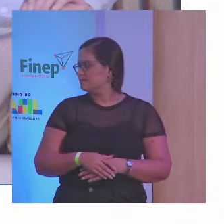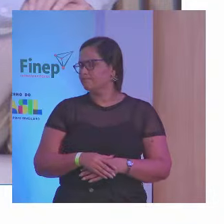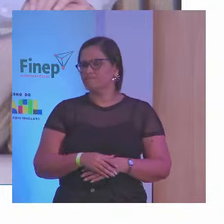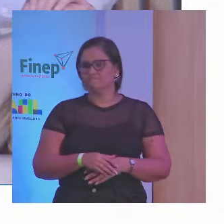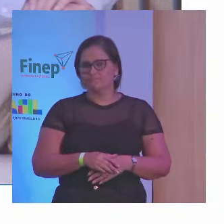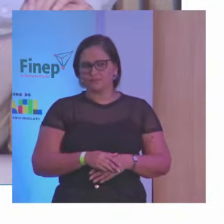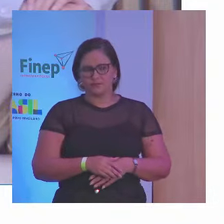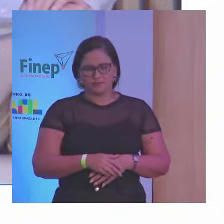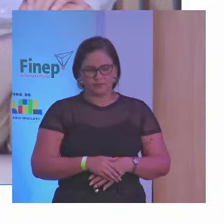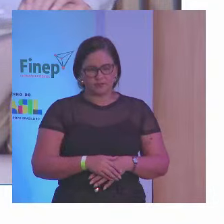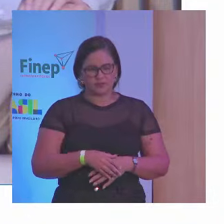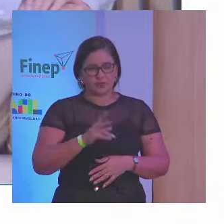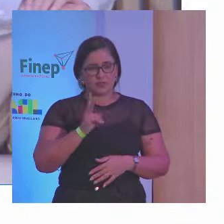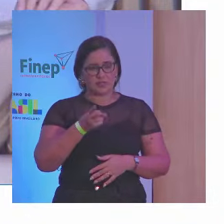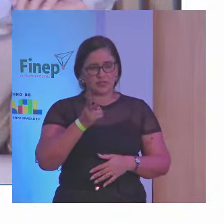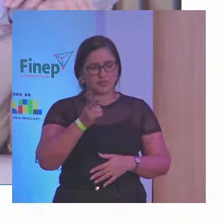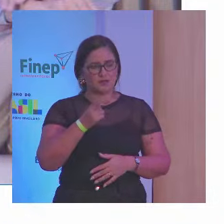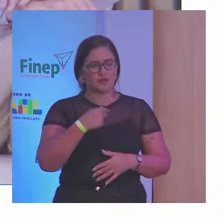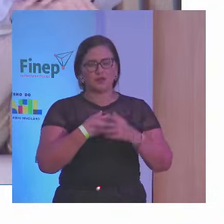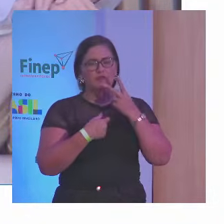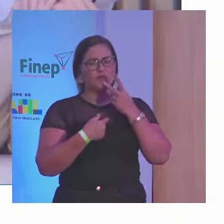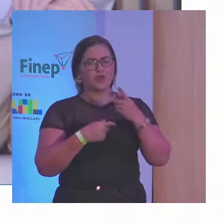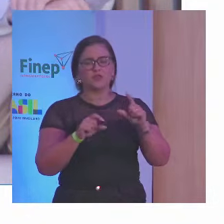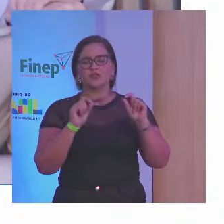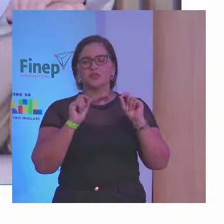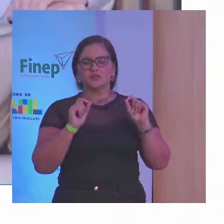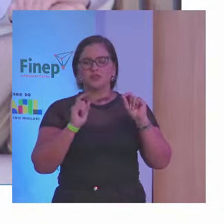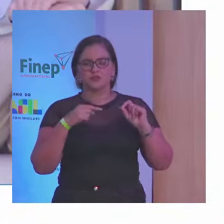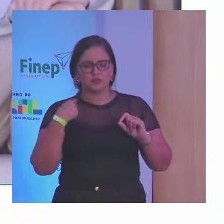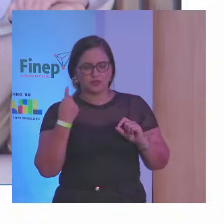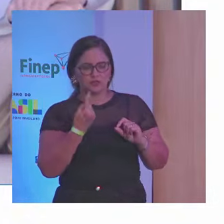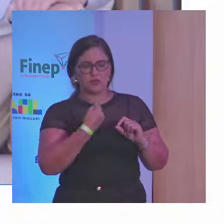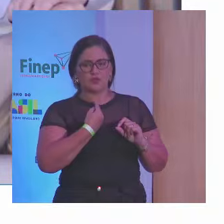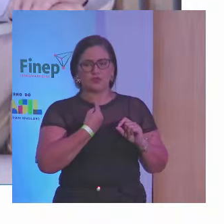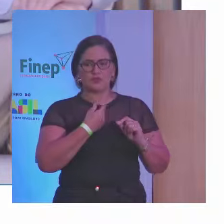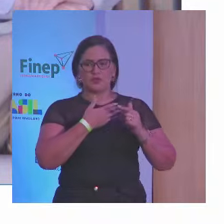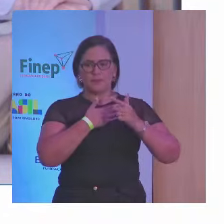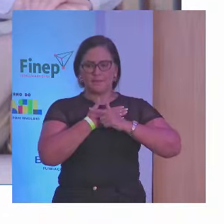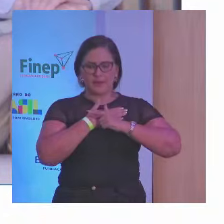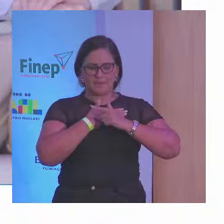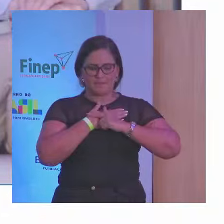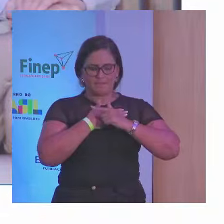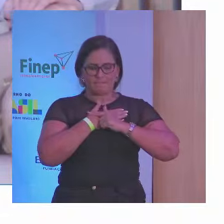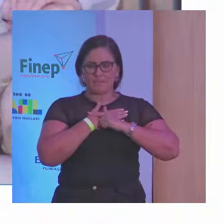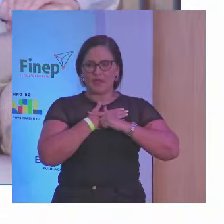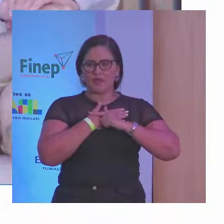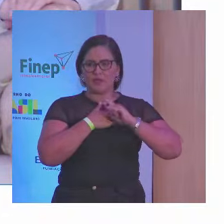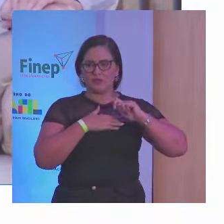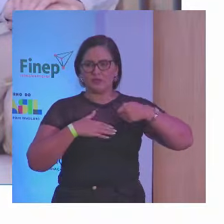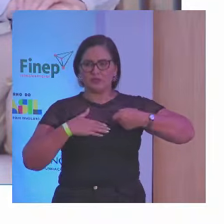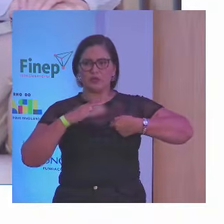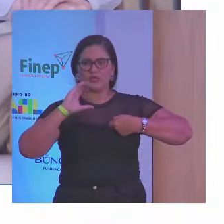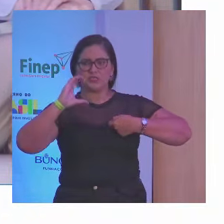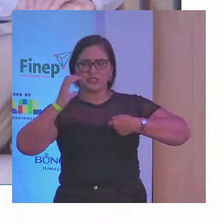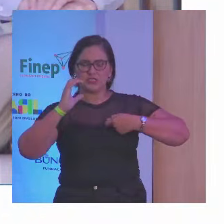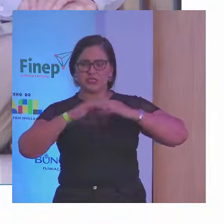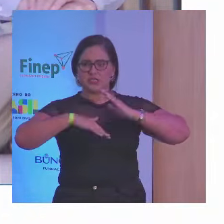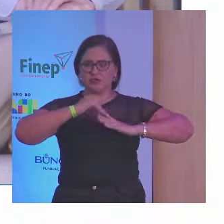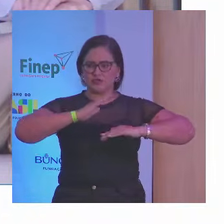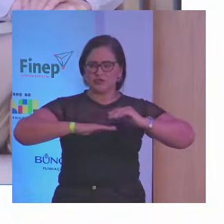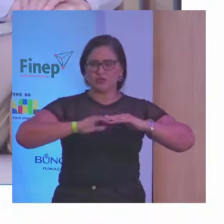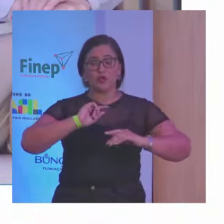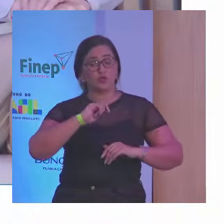e eu sempre advogo que o nosso papel como cientista, né, eu não sou